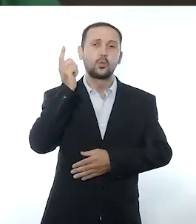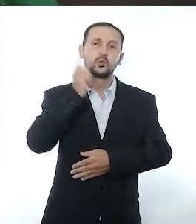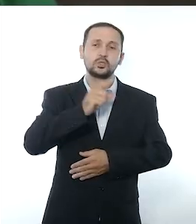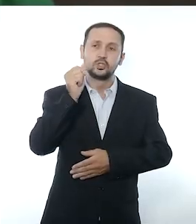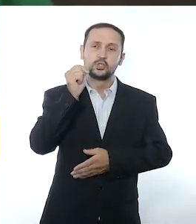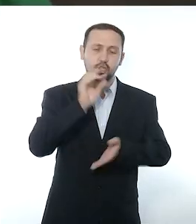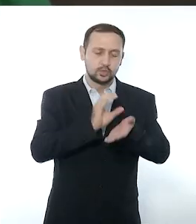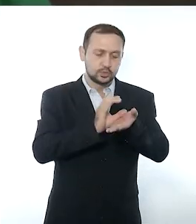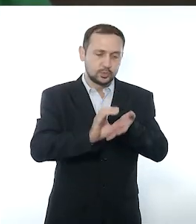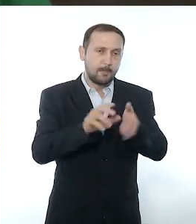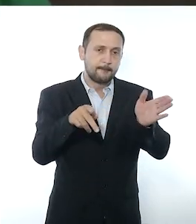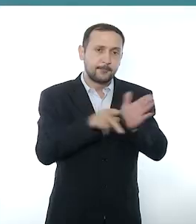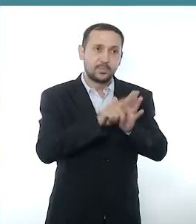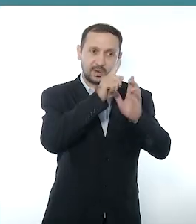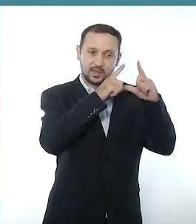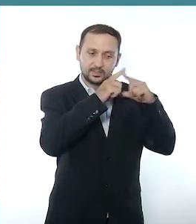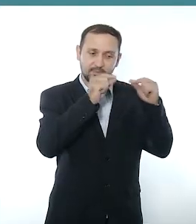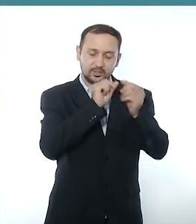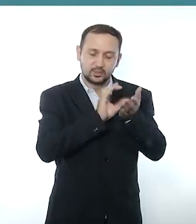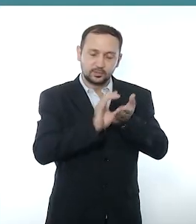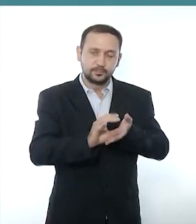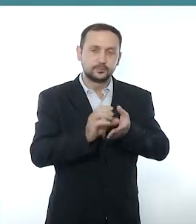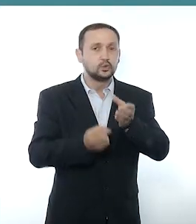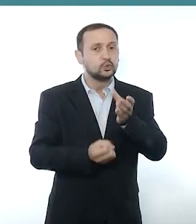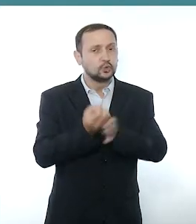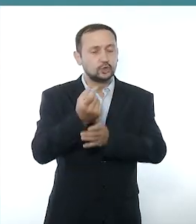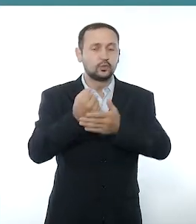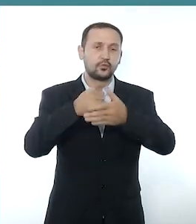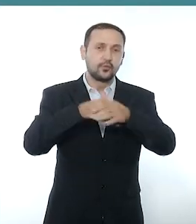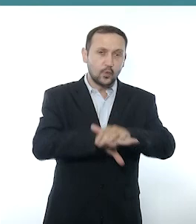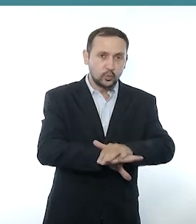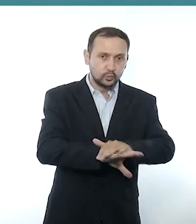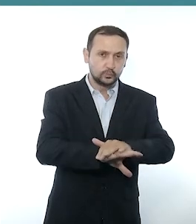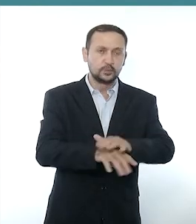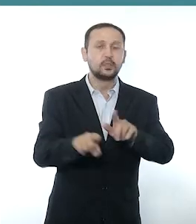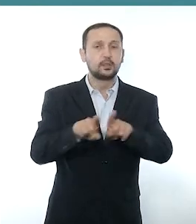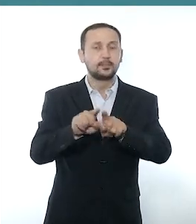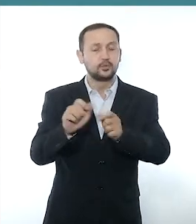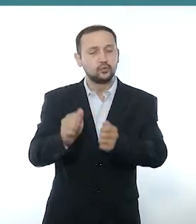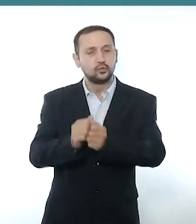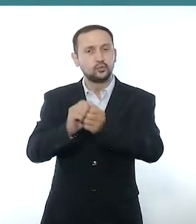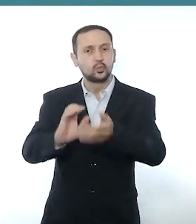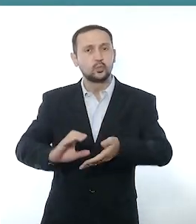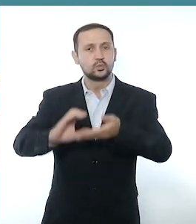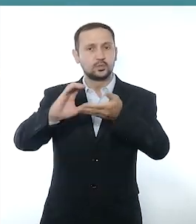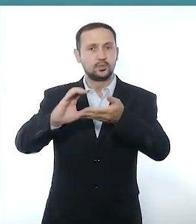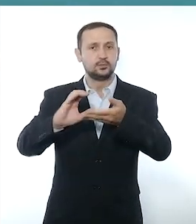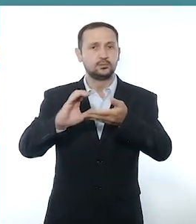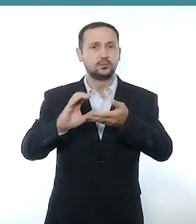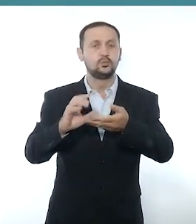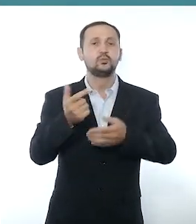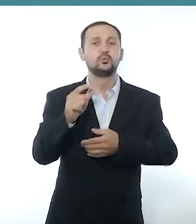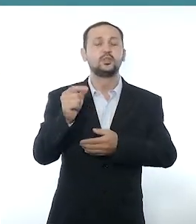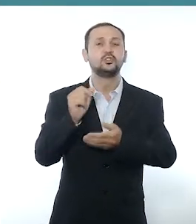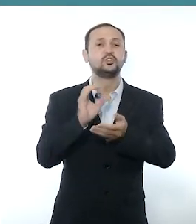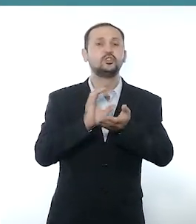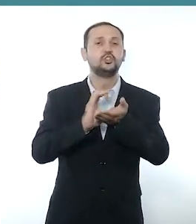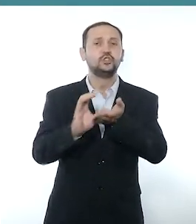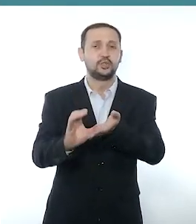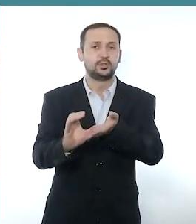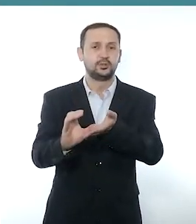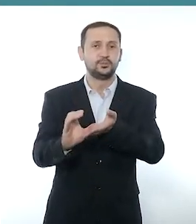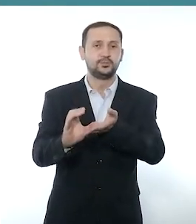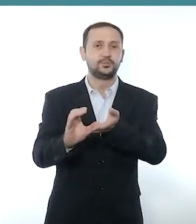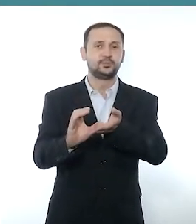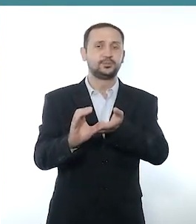receber repasses de Brasília. Está sendo criado o fundo e está sendo criado o conselho. Não existe mais repasse